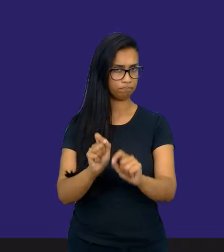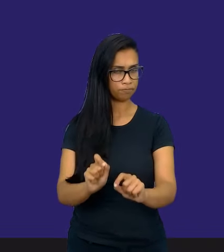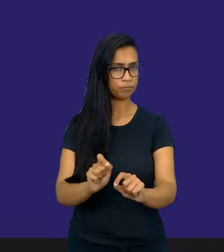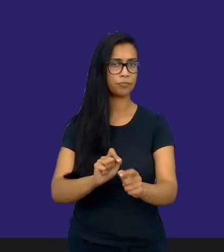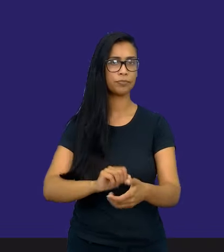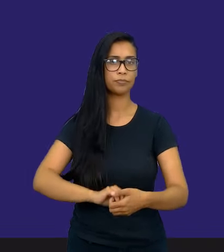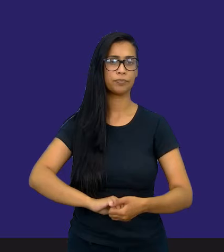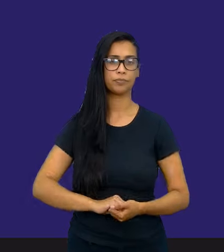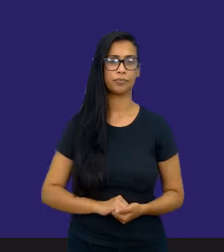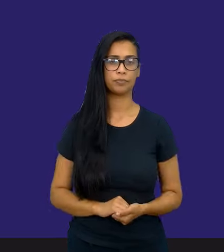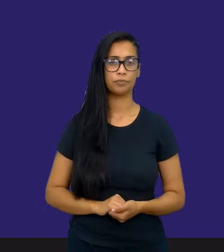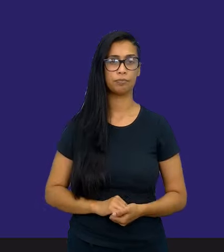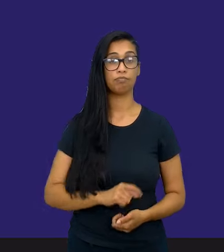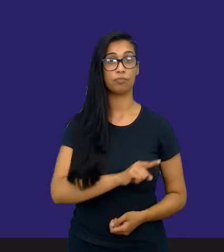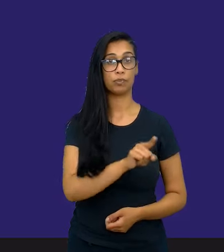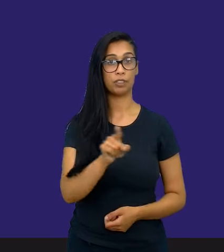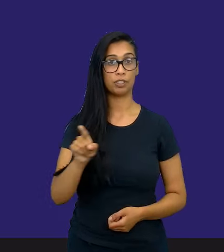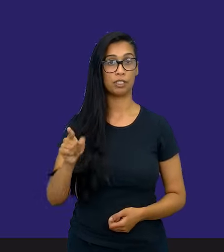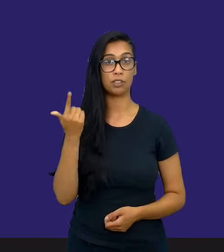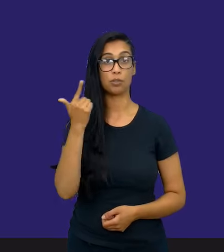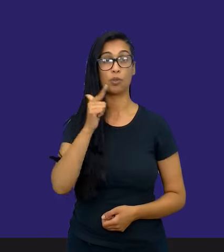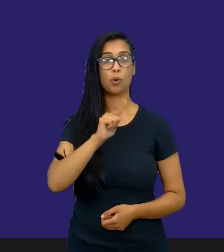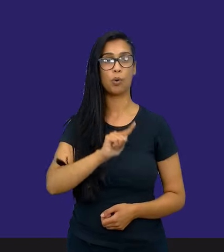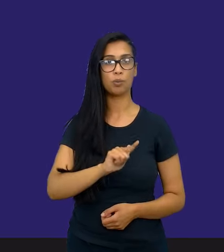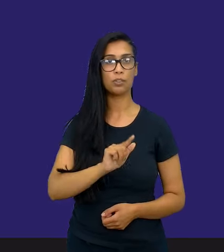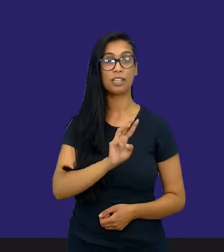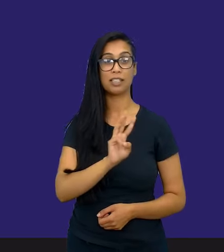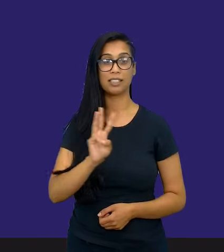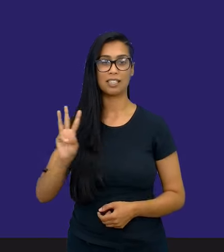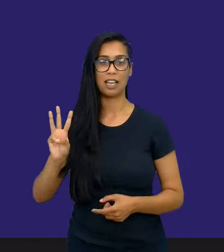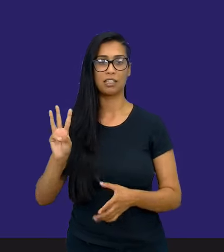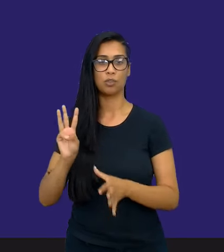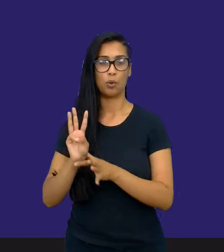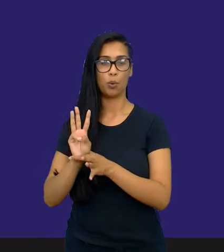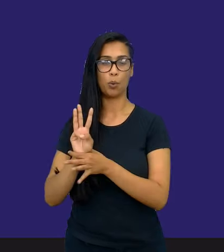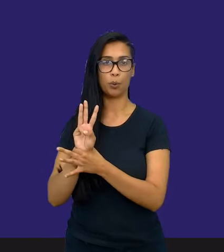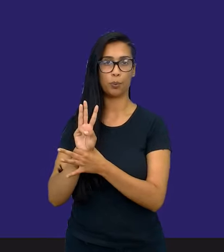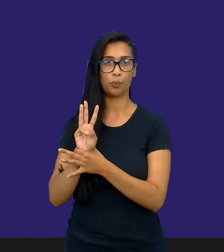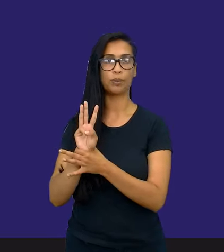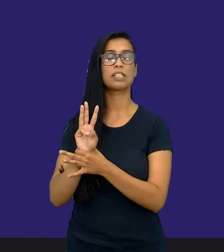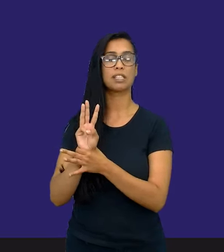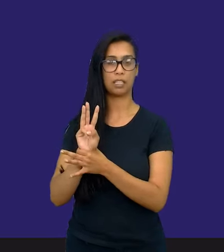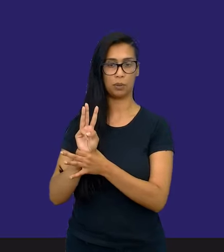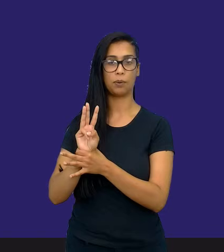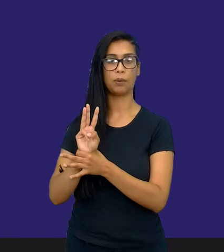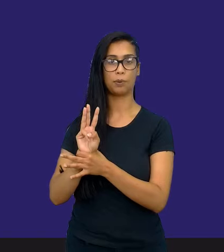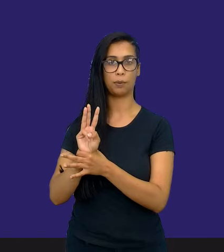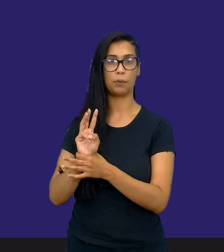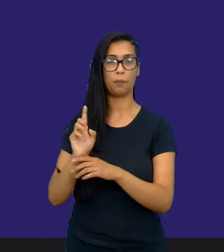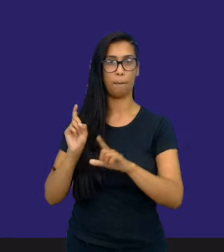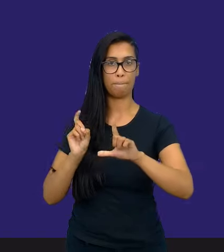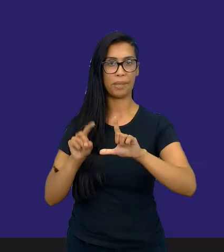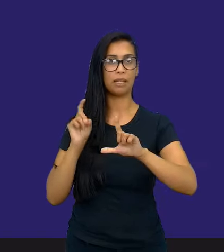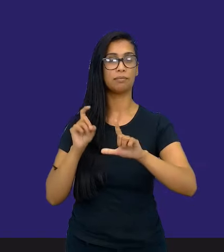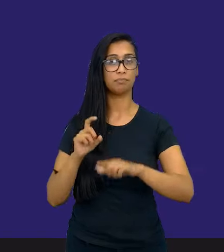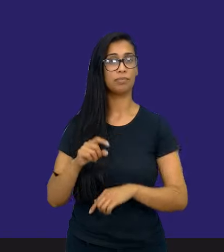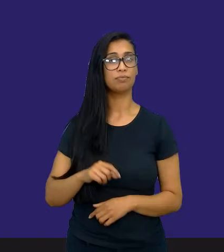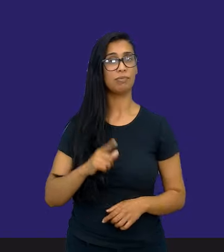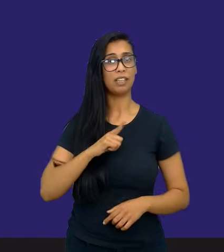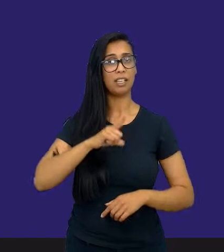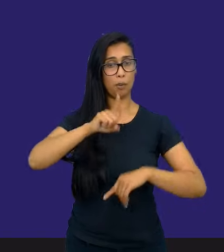onde vocês podem encontrar o material. Acredito que todos já tenham esse material em mãos, mas